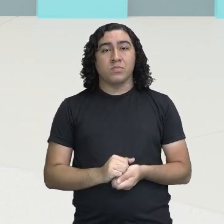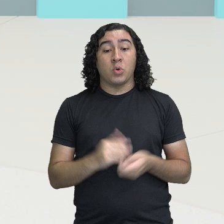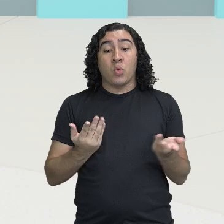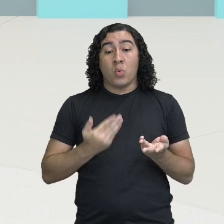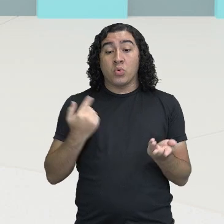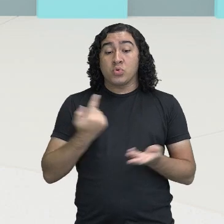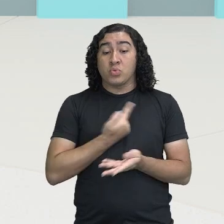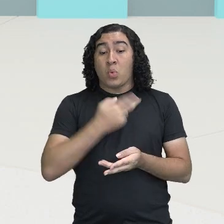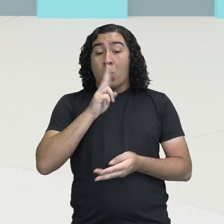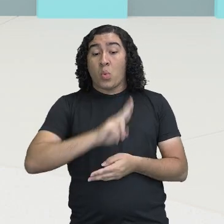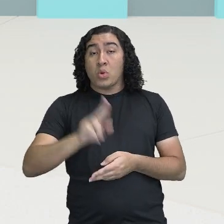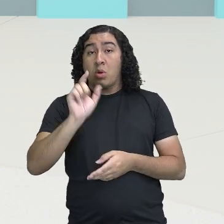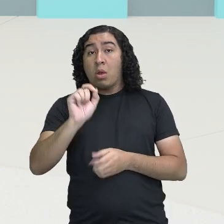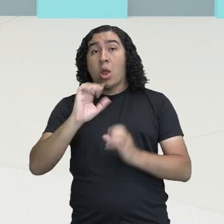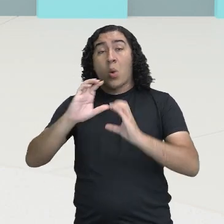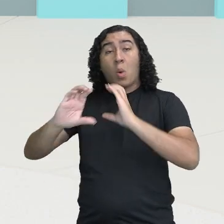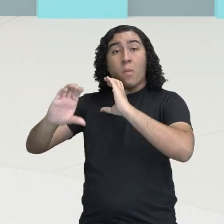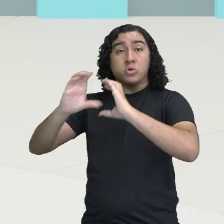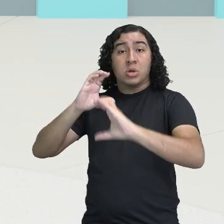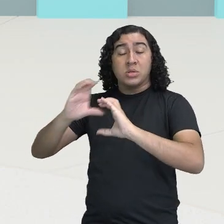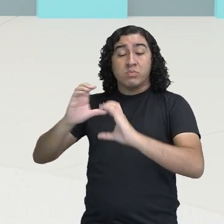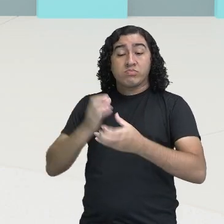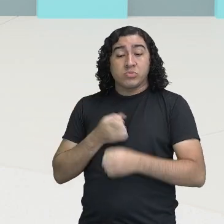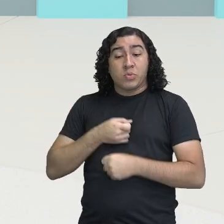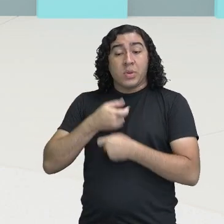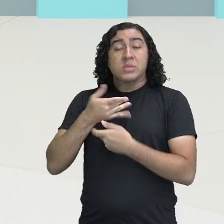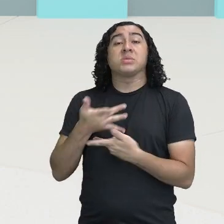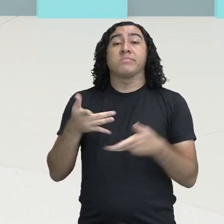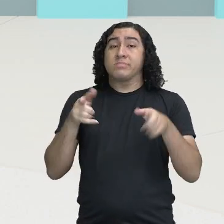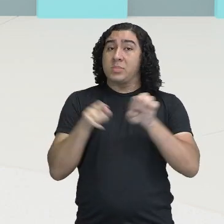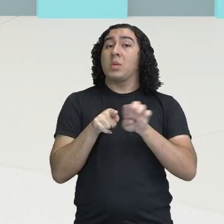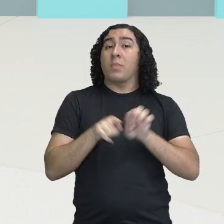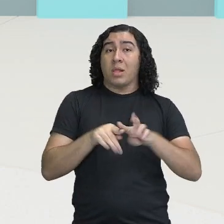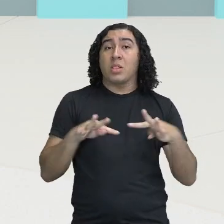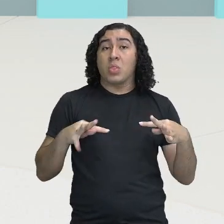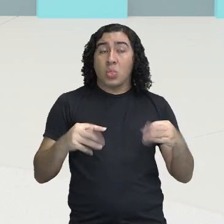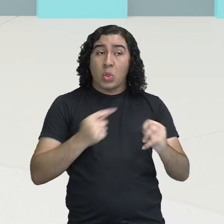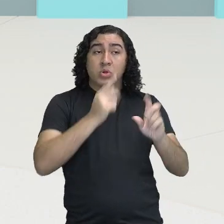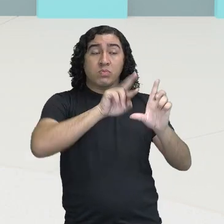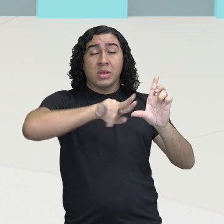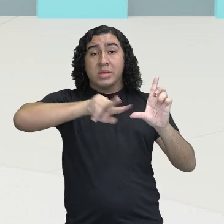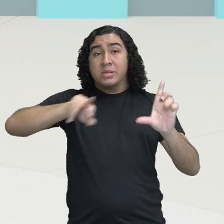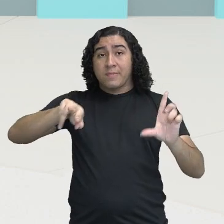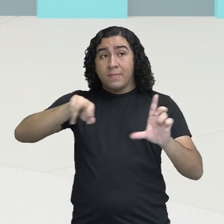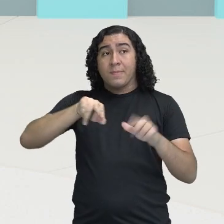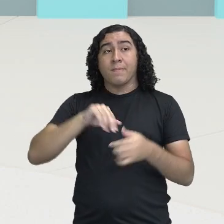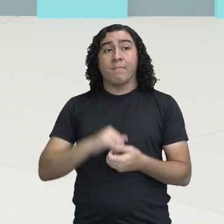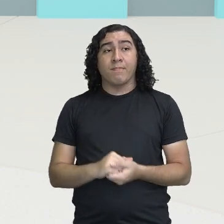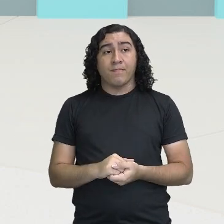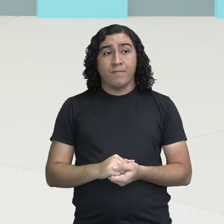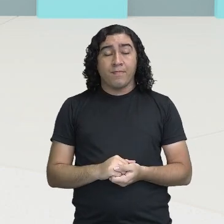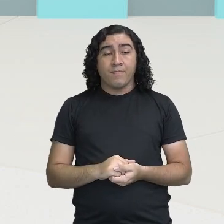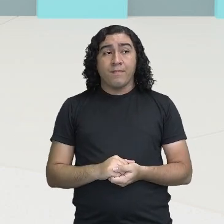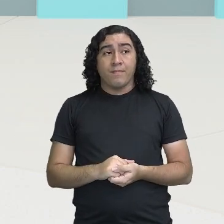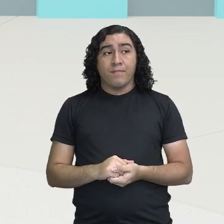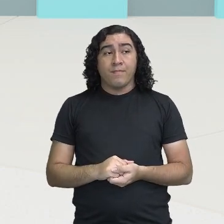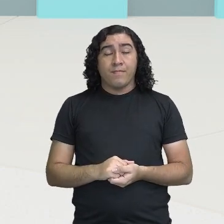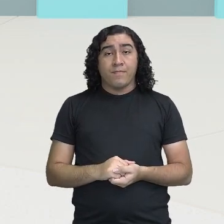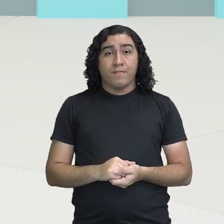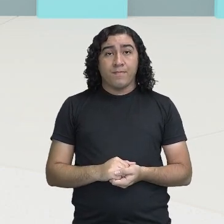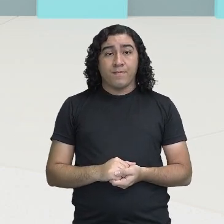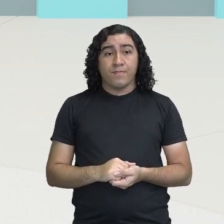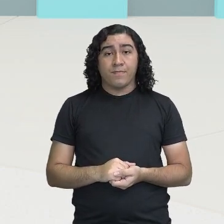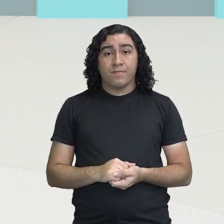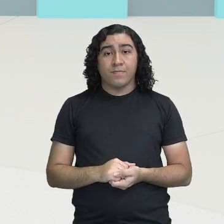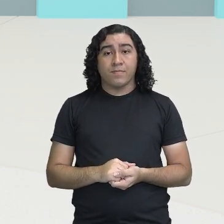usamos para comunicar, para expressar em todas as mídias, né? Então, aqui a gente